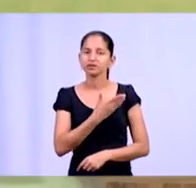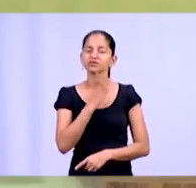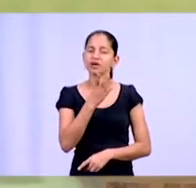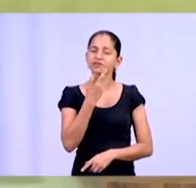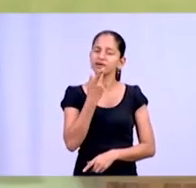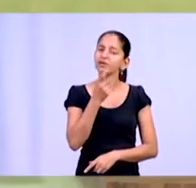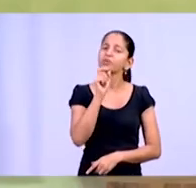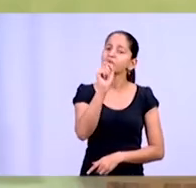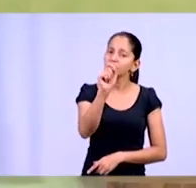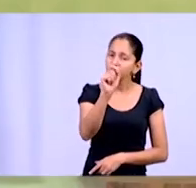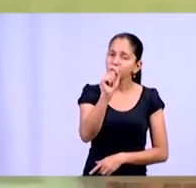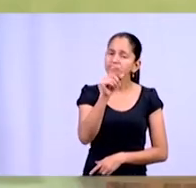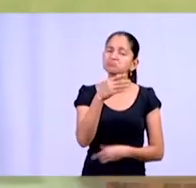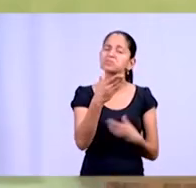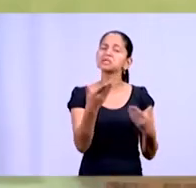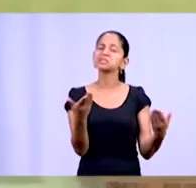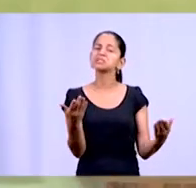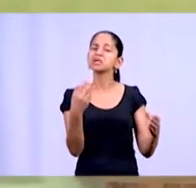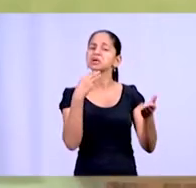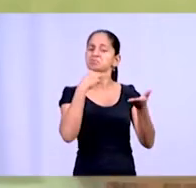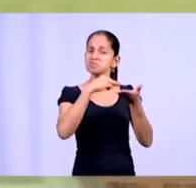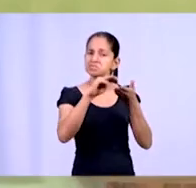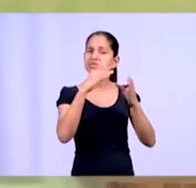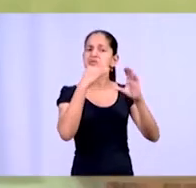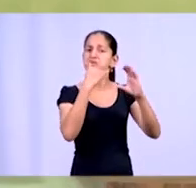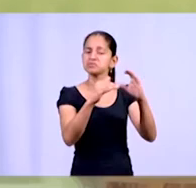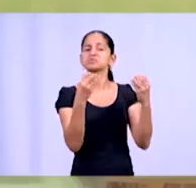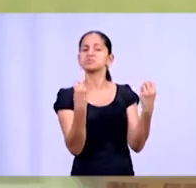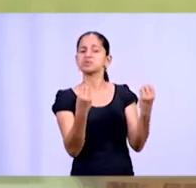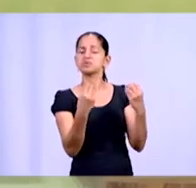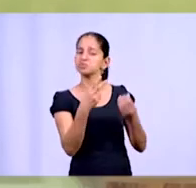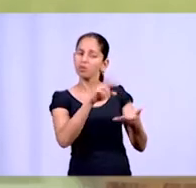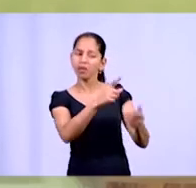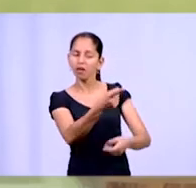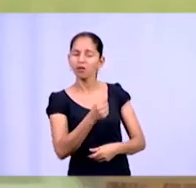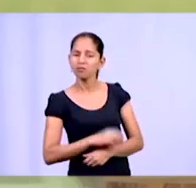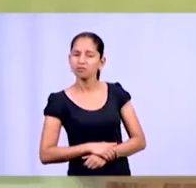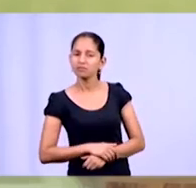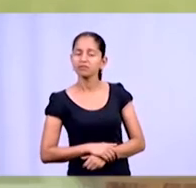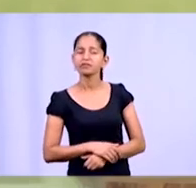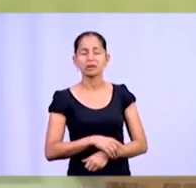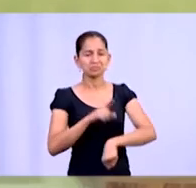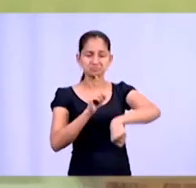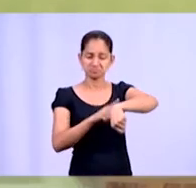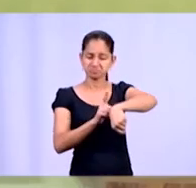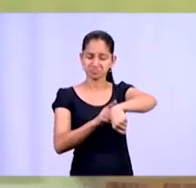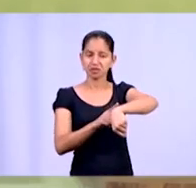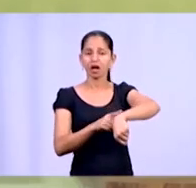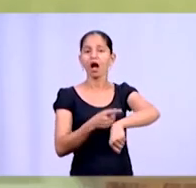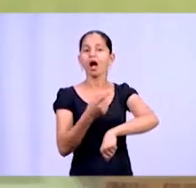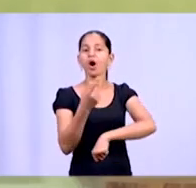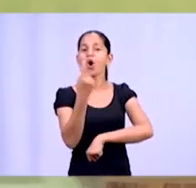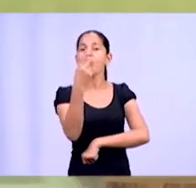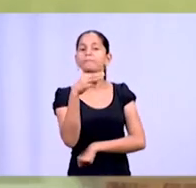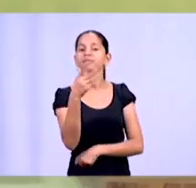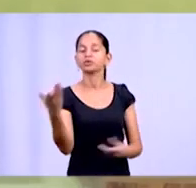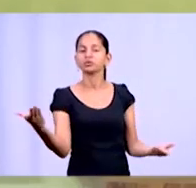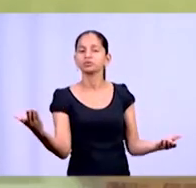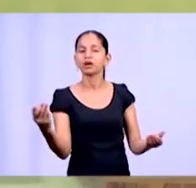trabalho e fala assim, nossa, mas eu te mandei um e-mail, você não leu? Aí você pergunta assim, que horas? Não, tem um minuto. WhatsApp, aí, WhatsApp,